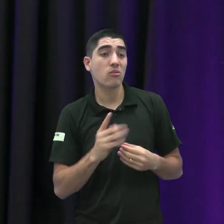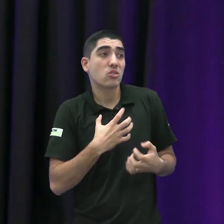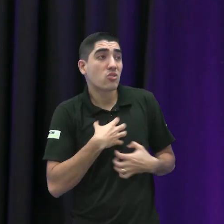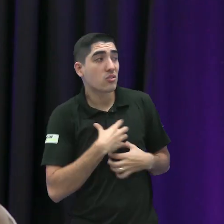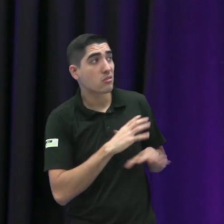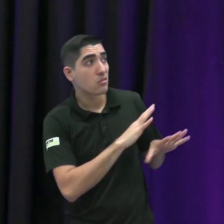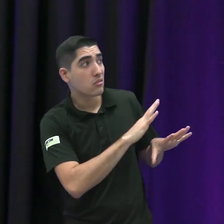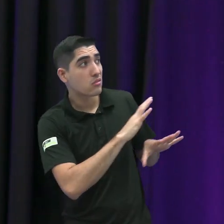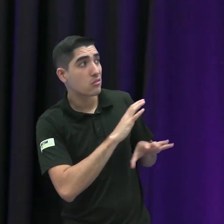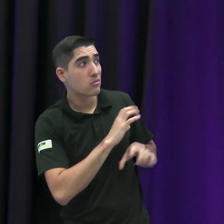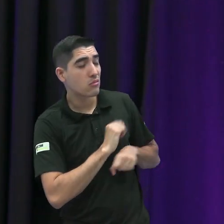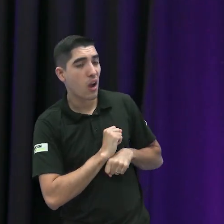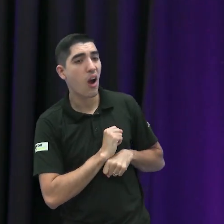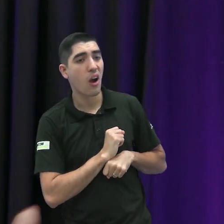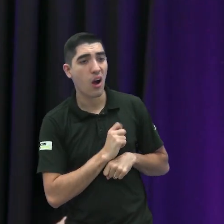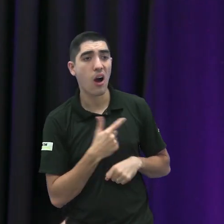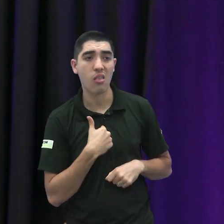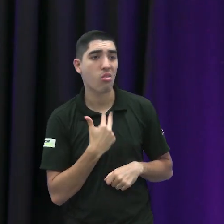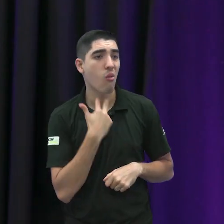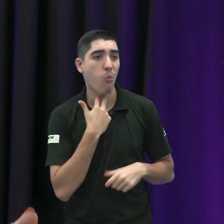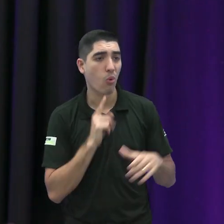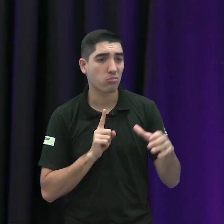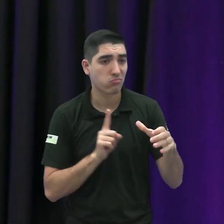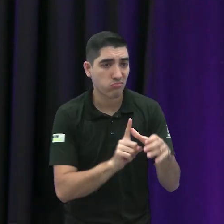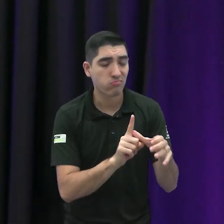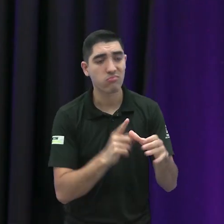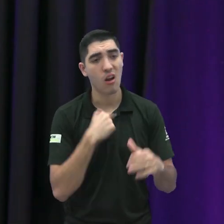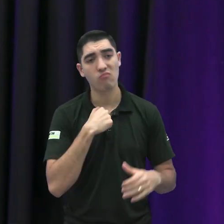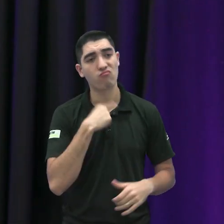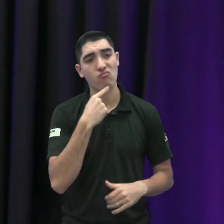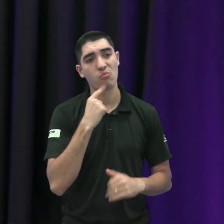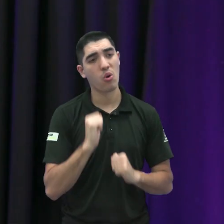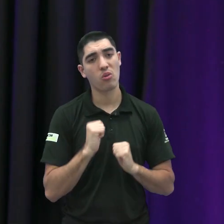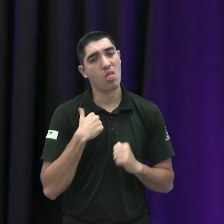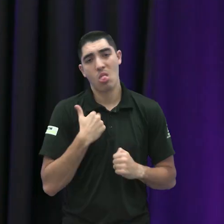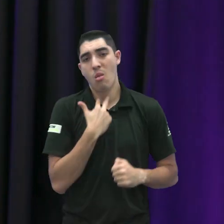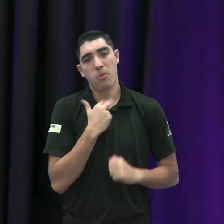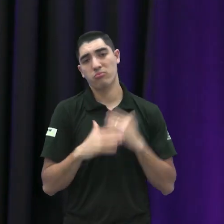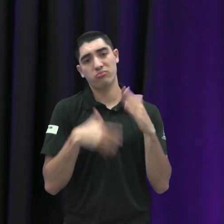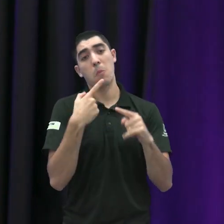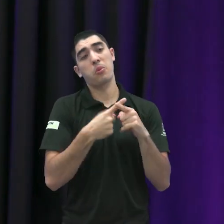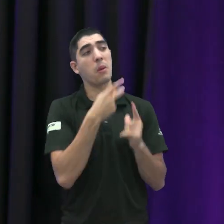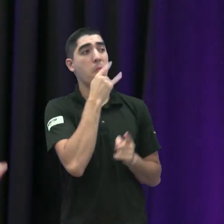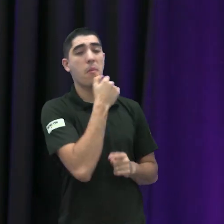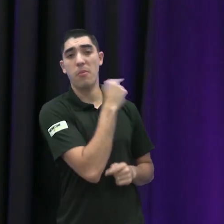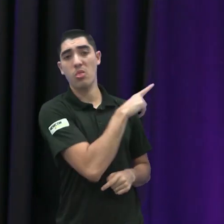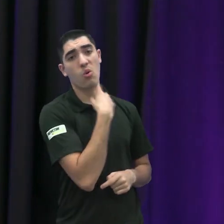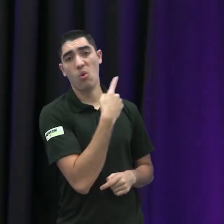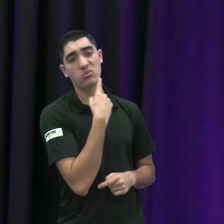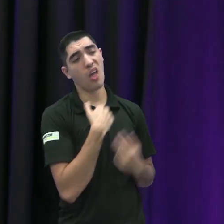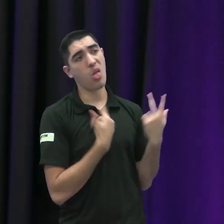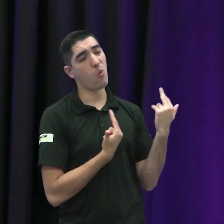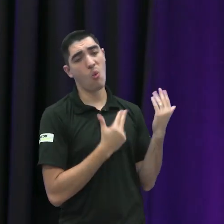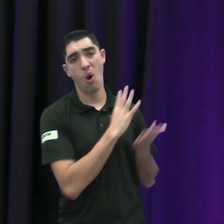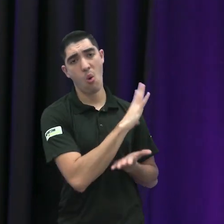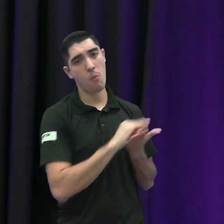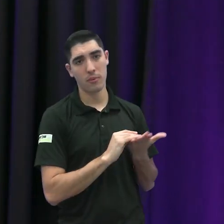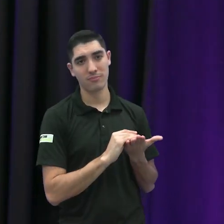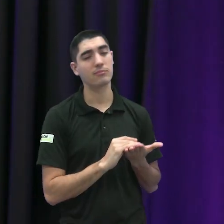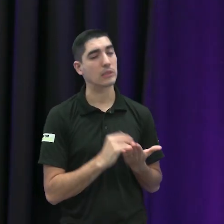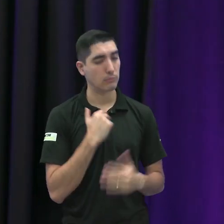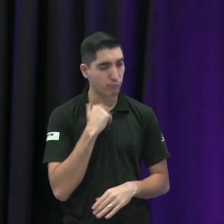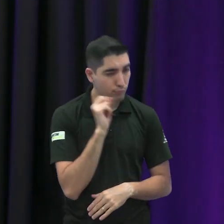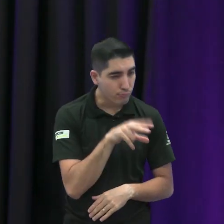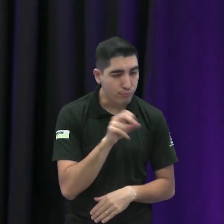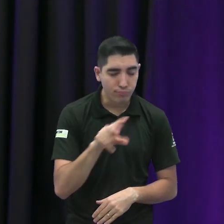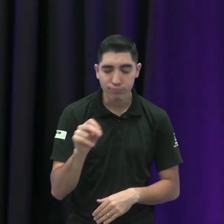próprios filhos também, eles não conseguem ir, não conseguem se desenvolver de uma forma melhor, né? Se